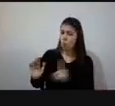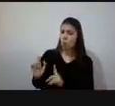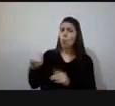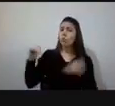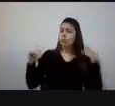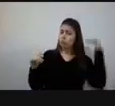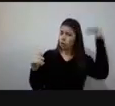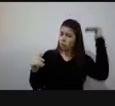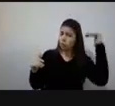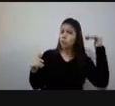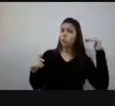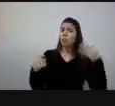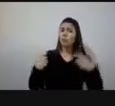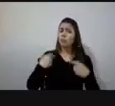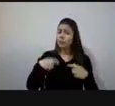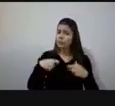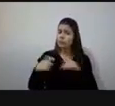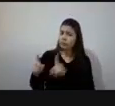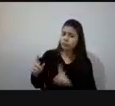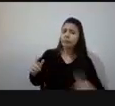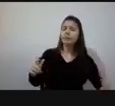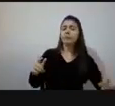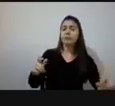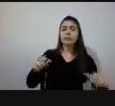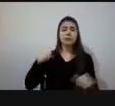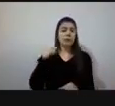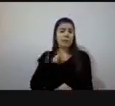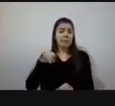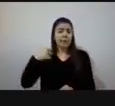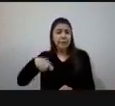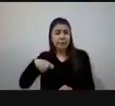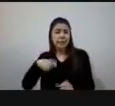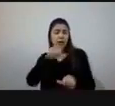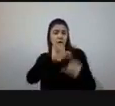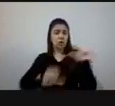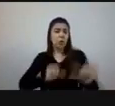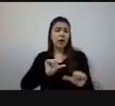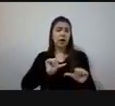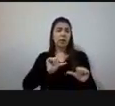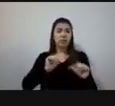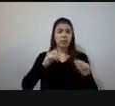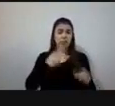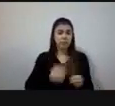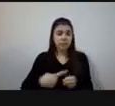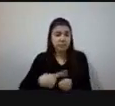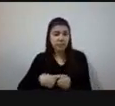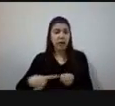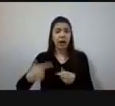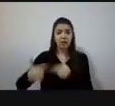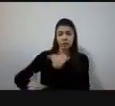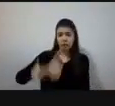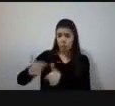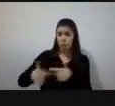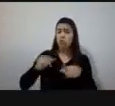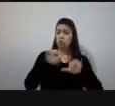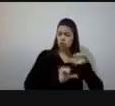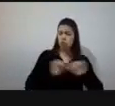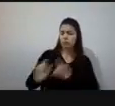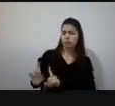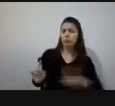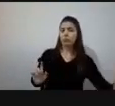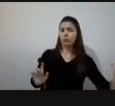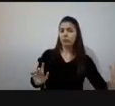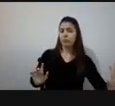que mudar de emprego, muda. Se tiver que mudar de cidade, muda. Cabe a ele responder por isso. Nós, juízes, por exemplo, nós